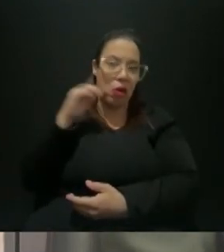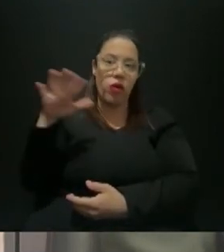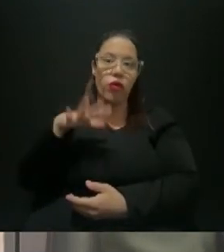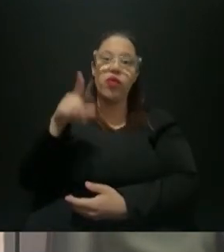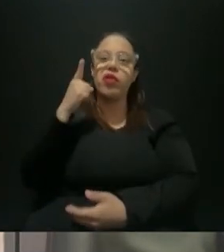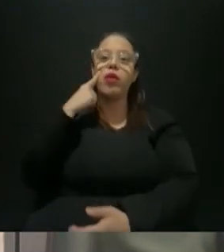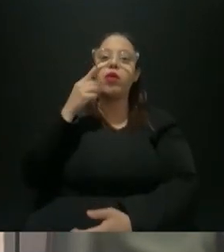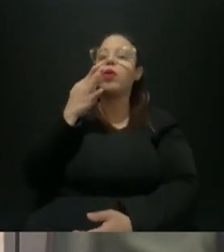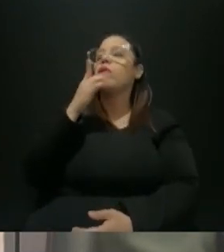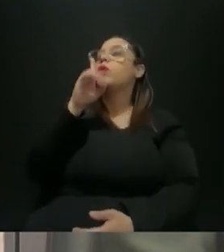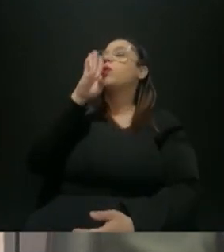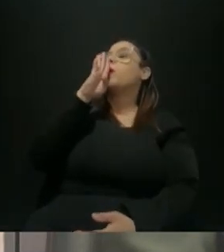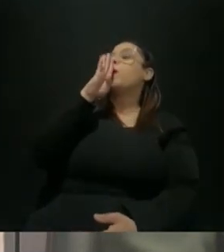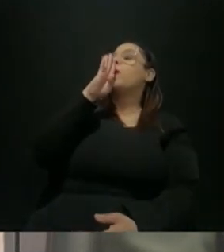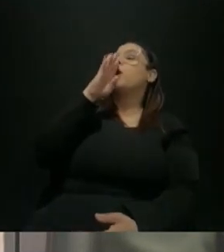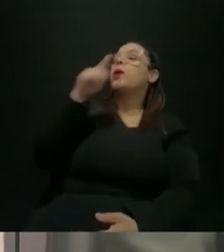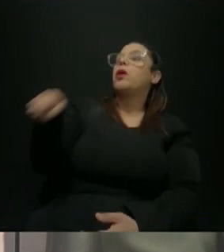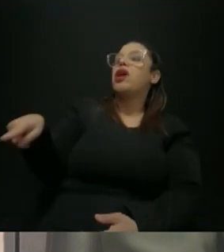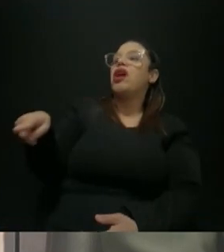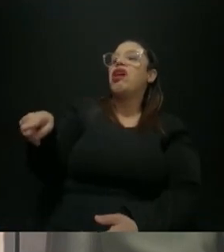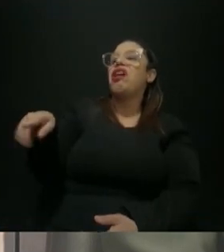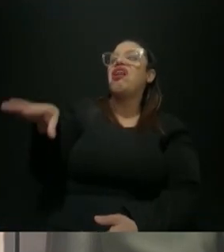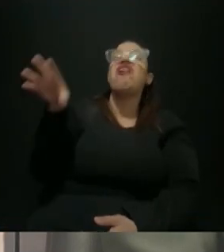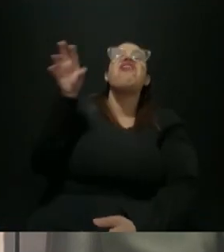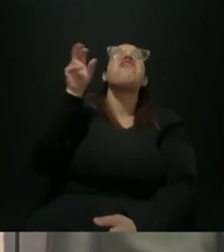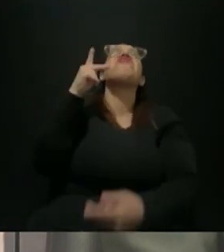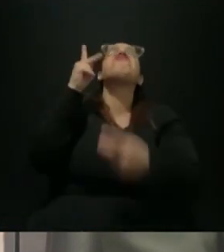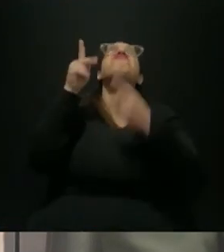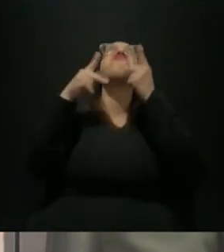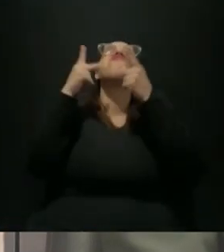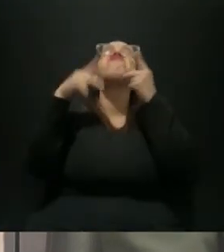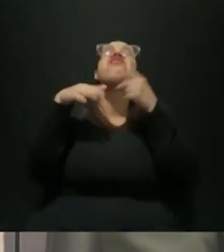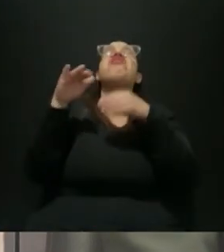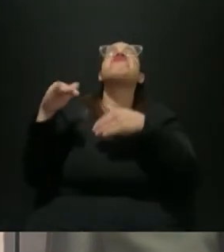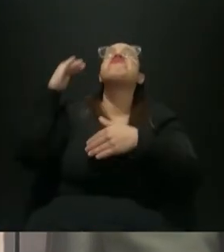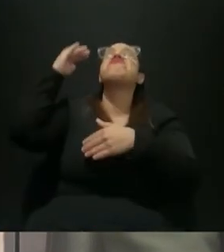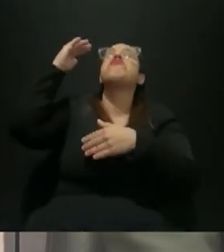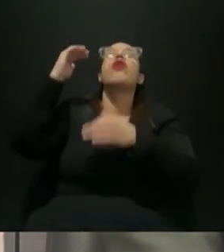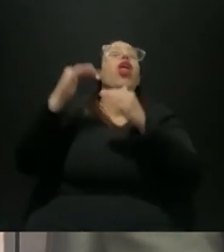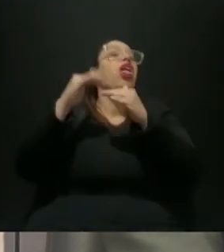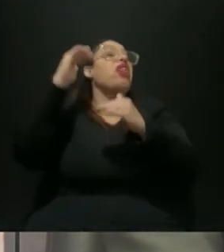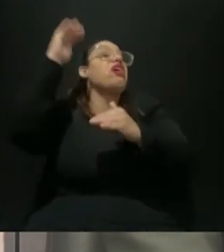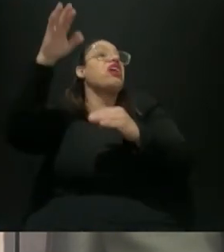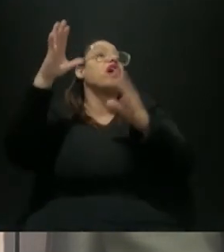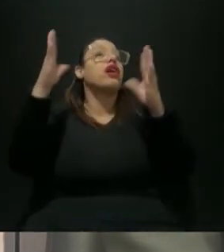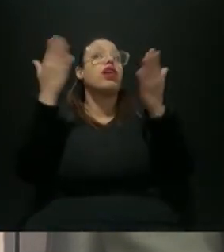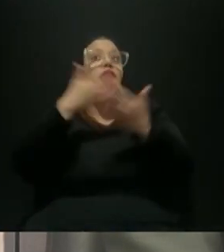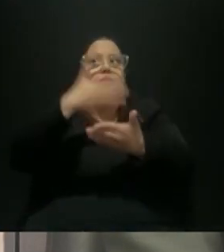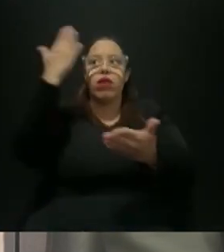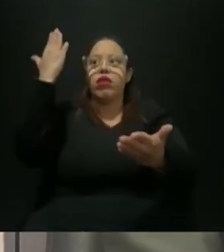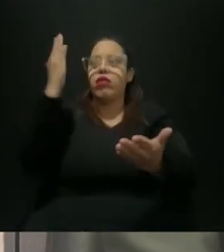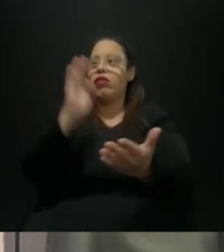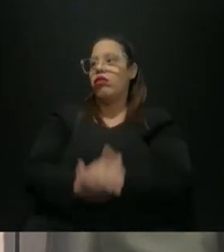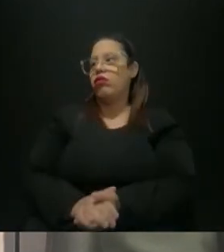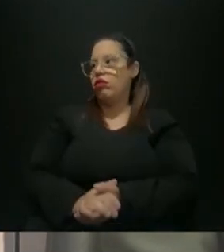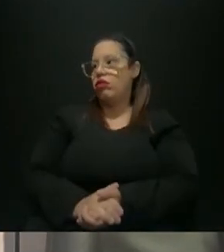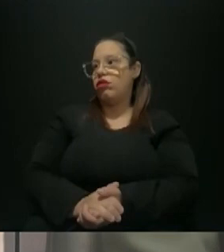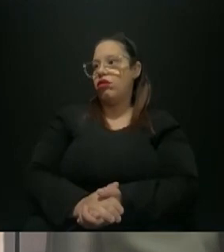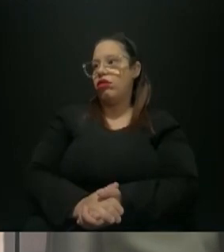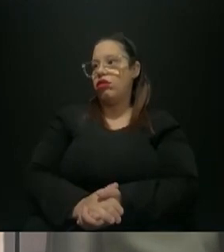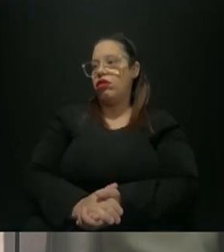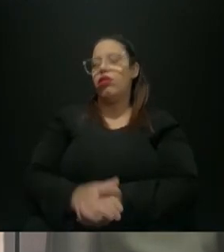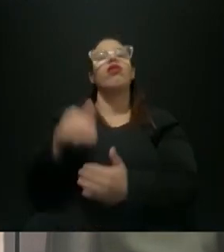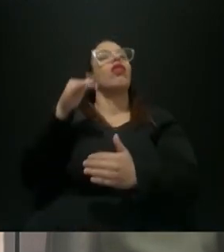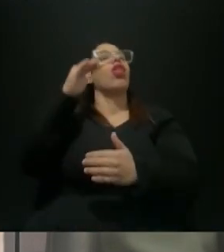que isso aqui é assunto de adulto. Sim. Cresça e apareça. Ou seja, a criança tem muito para dizer. Inclusive, o